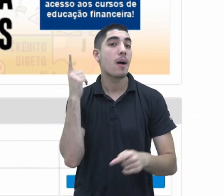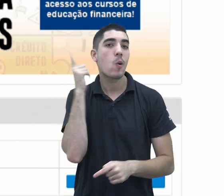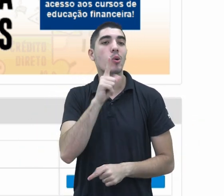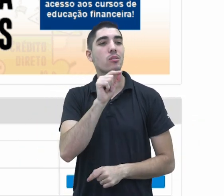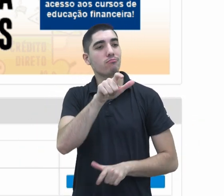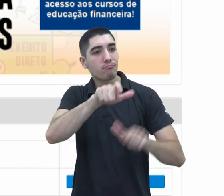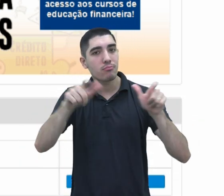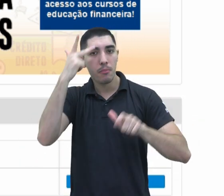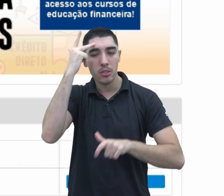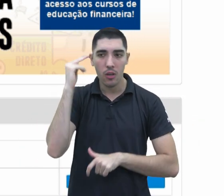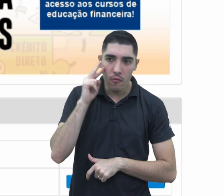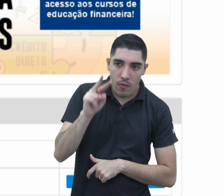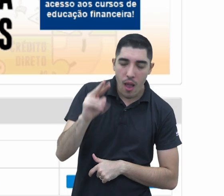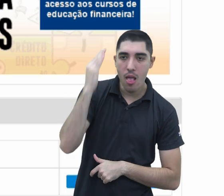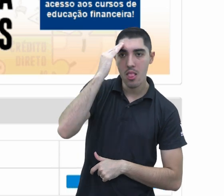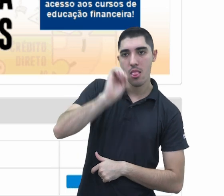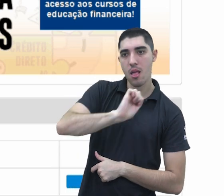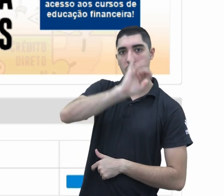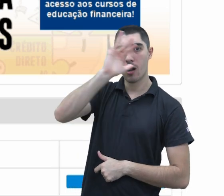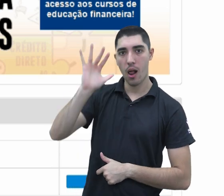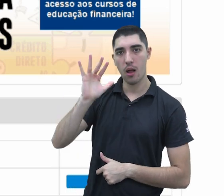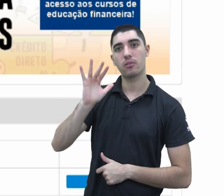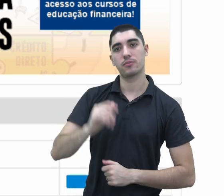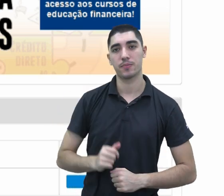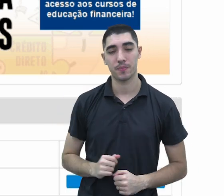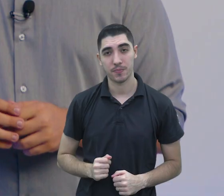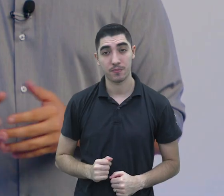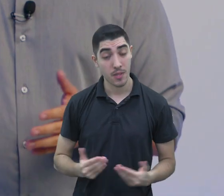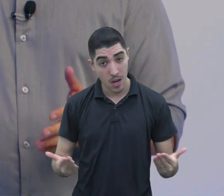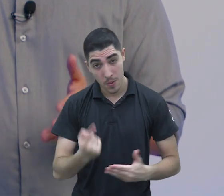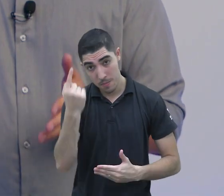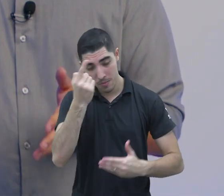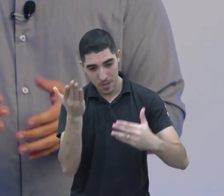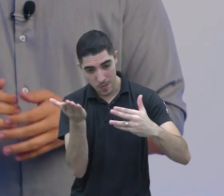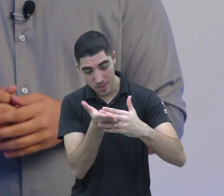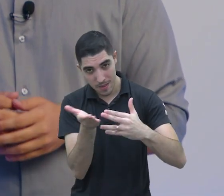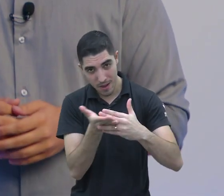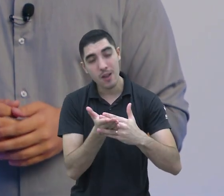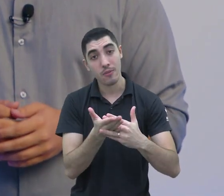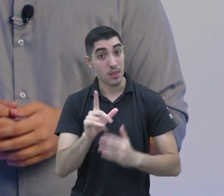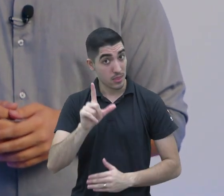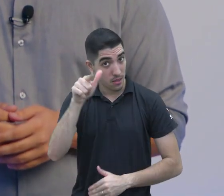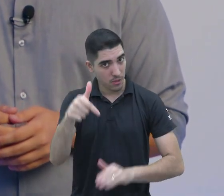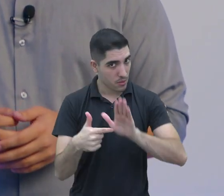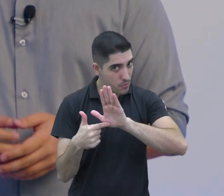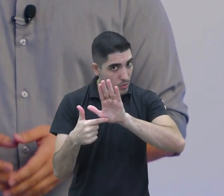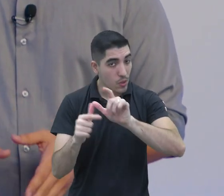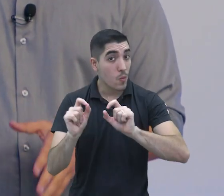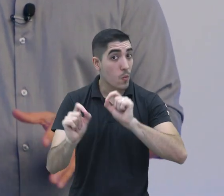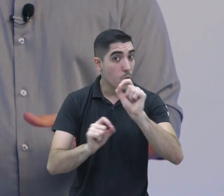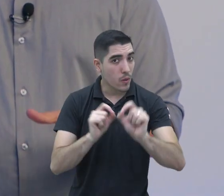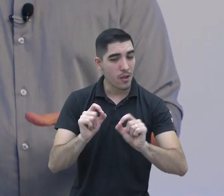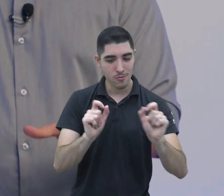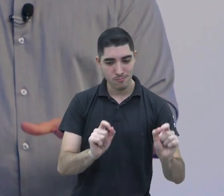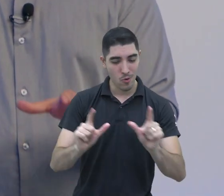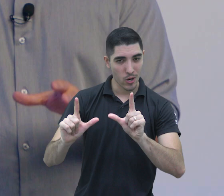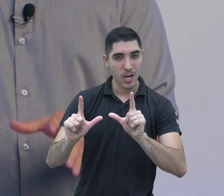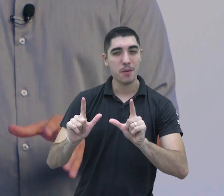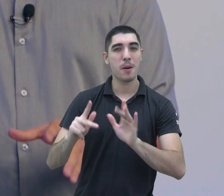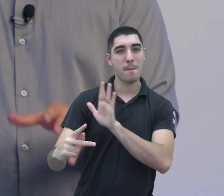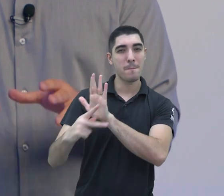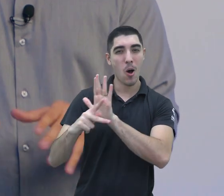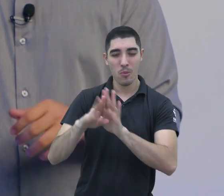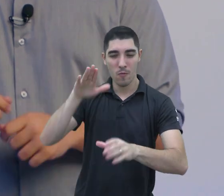relações mais transparentes e confiáveis para os consumidores. Primeiro intervalo no Cidadania em Pauta e na volta chega também o